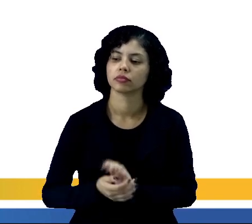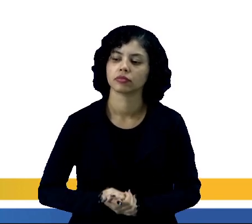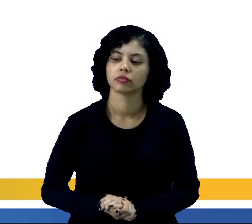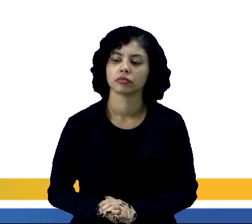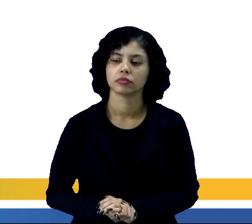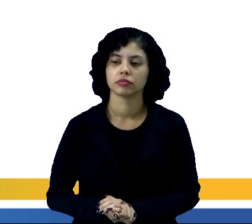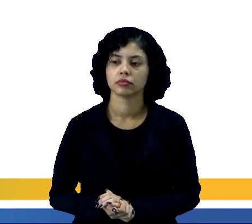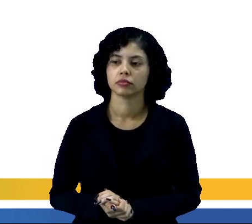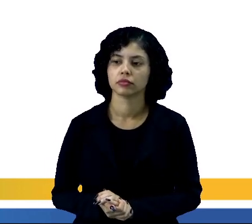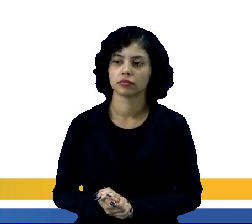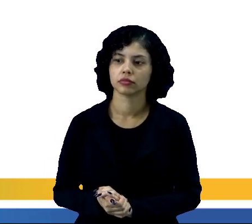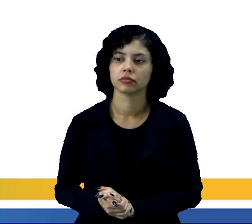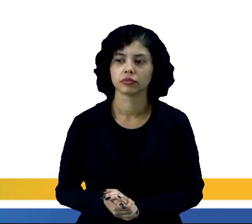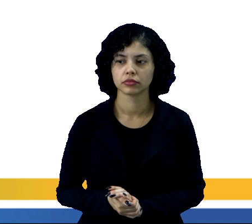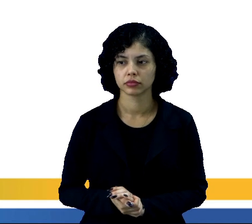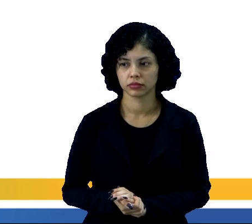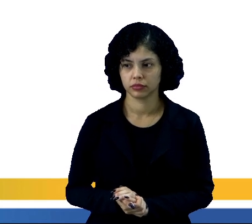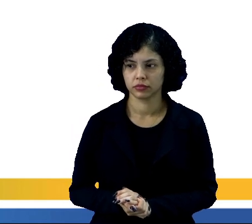Operação Moscou.